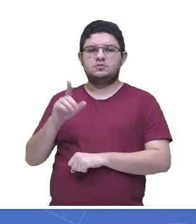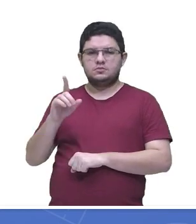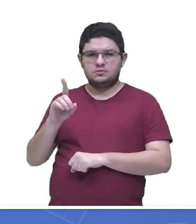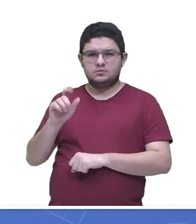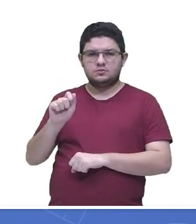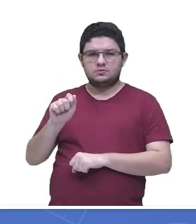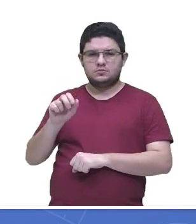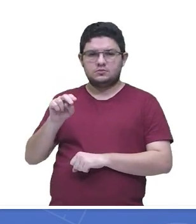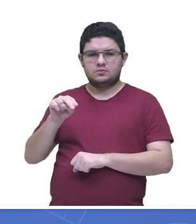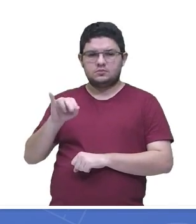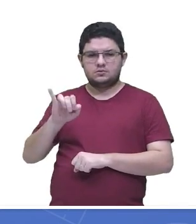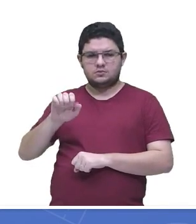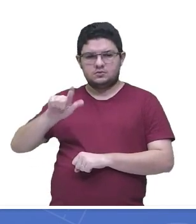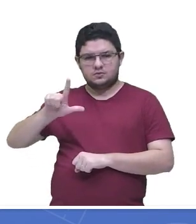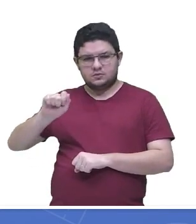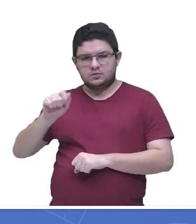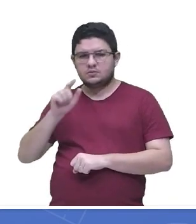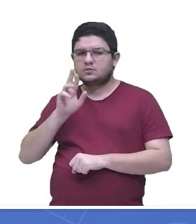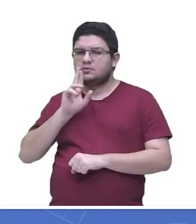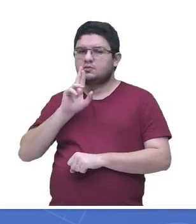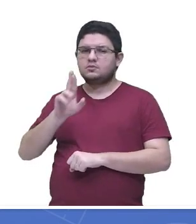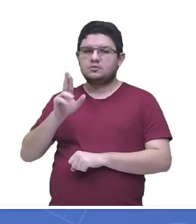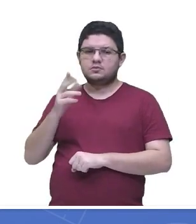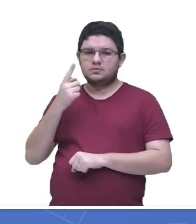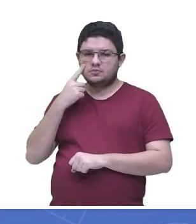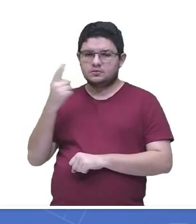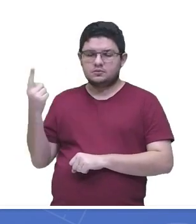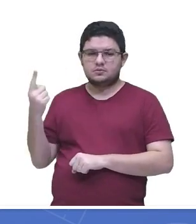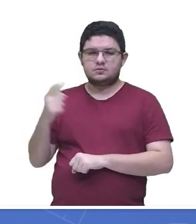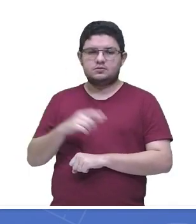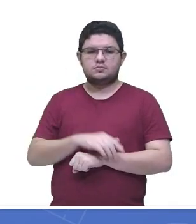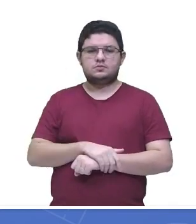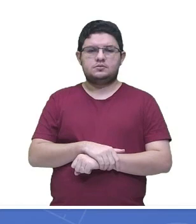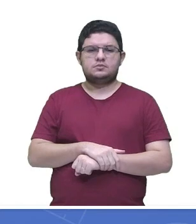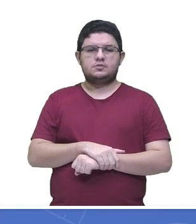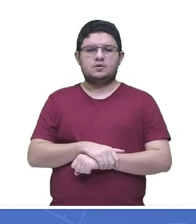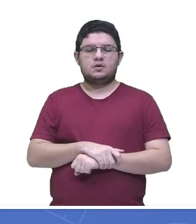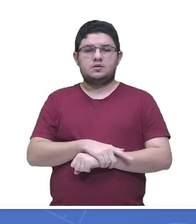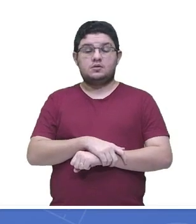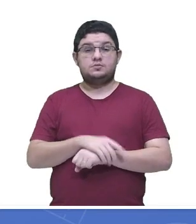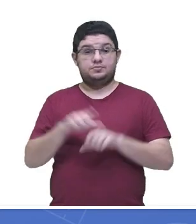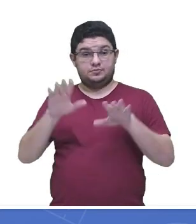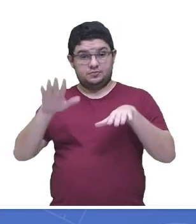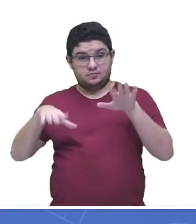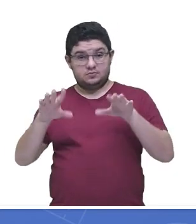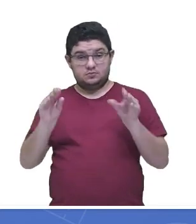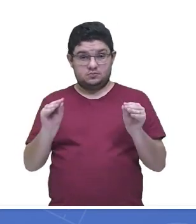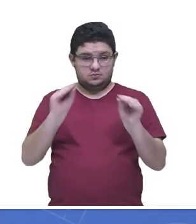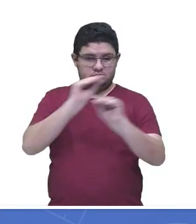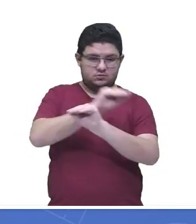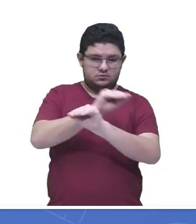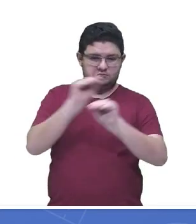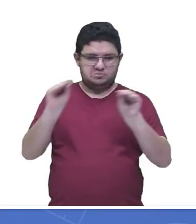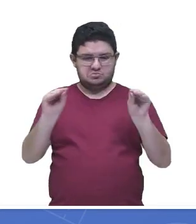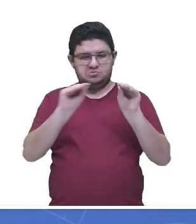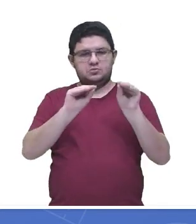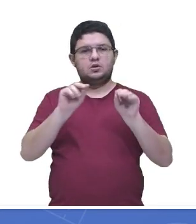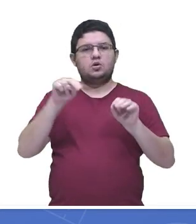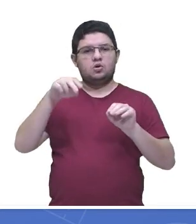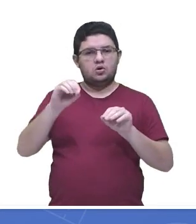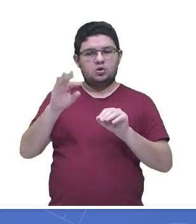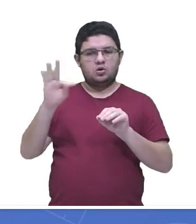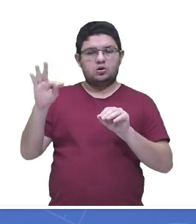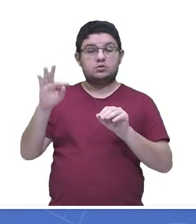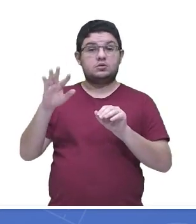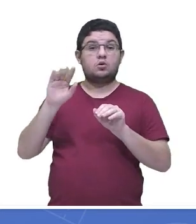was not sleeping. Lembrando que a posição da palavra not, que quer dizer não, é entre os dois